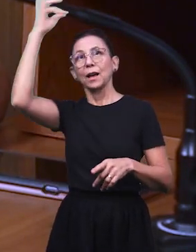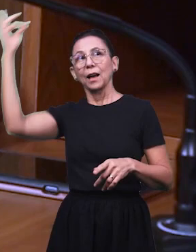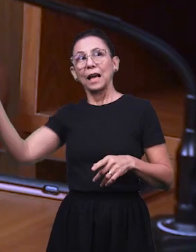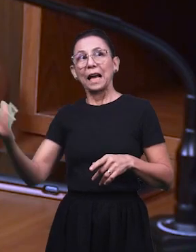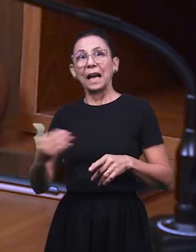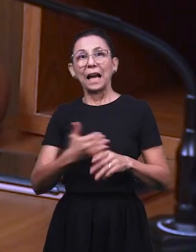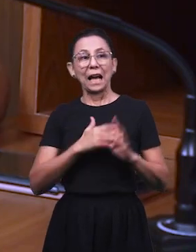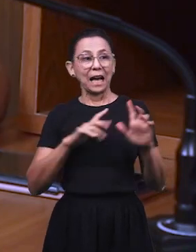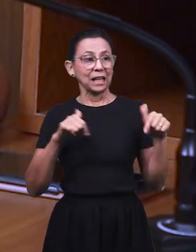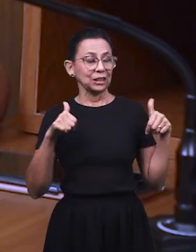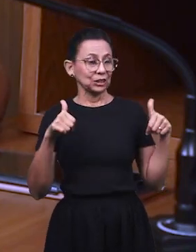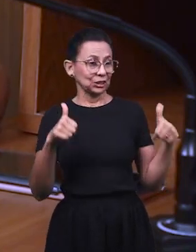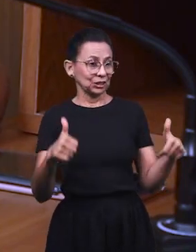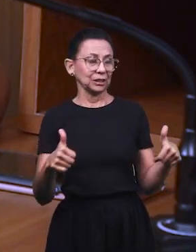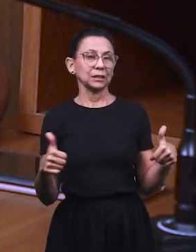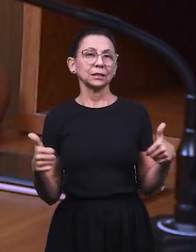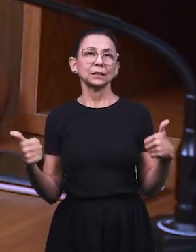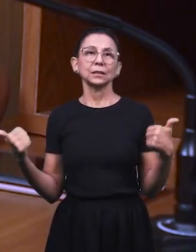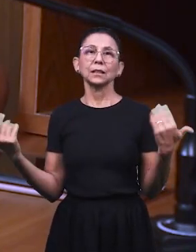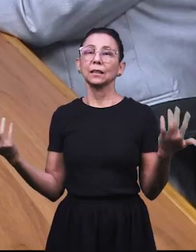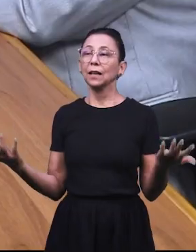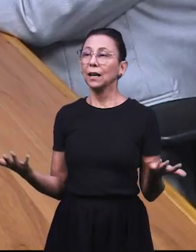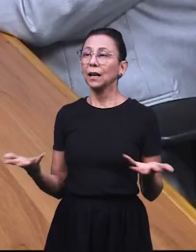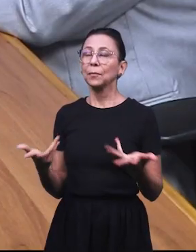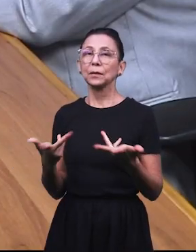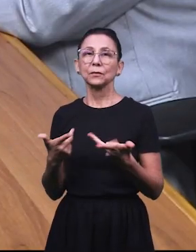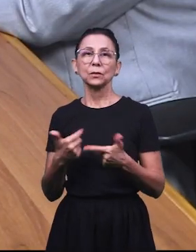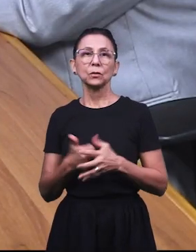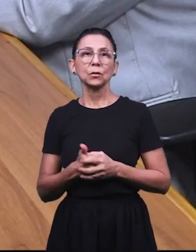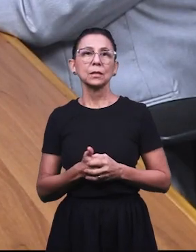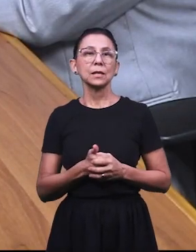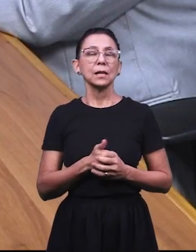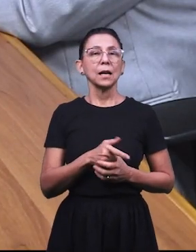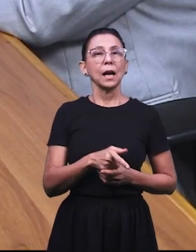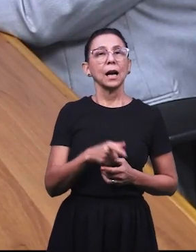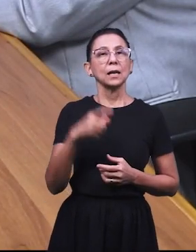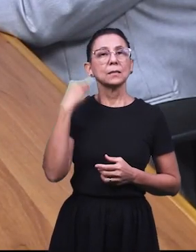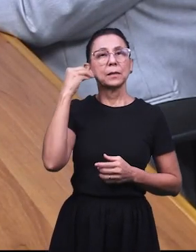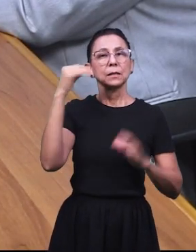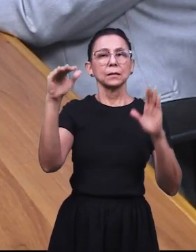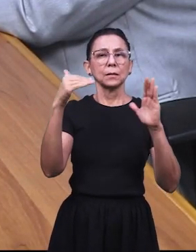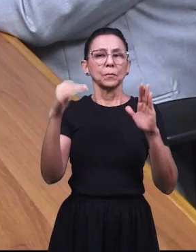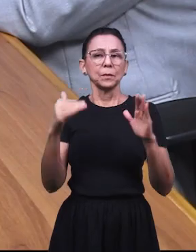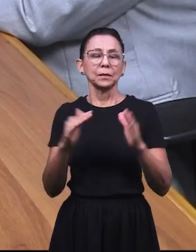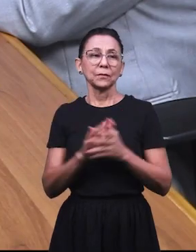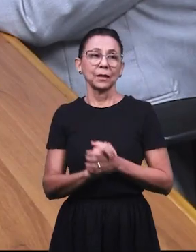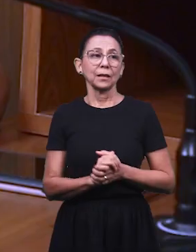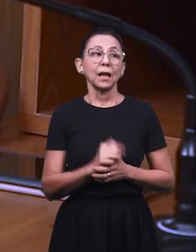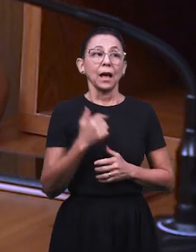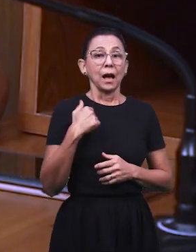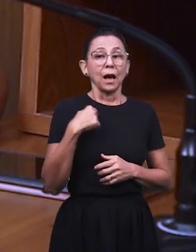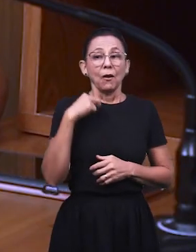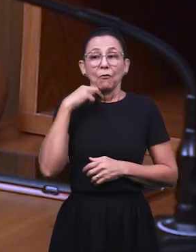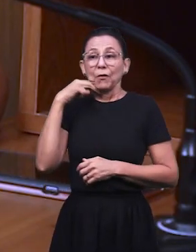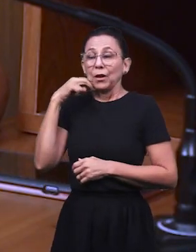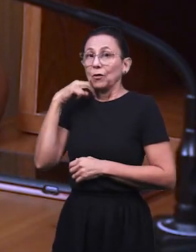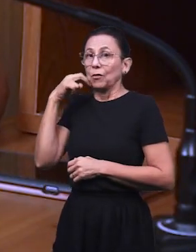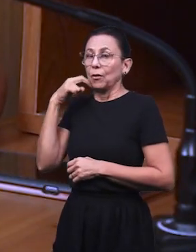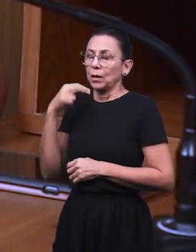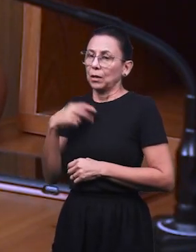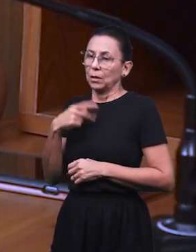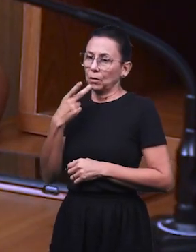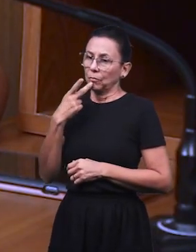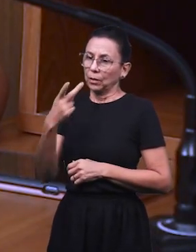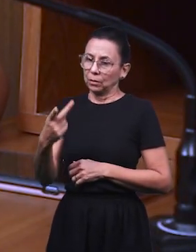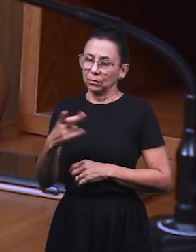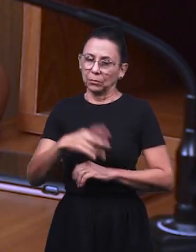maravilhoso, porque quando a gente recebe as experiências, os irmãos, eu tenho vergonha. A gente até entende, né? Uhum. Mas eu falei, olha,